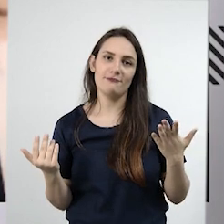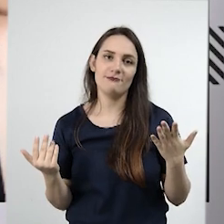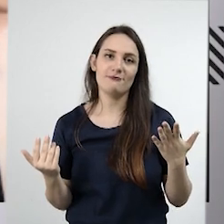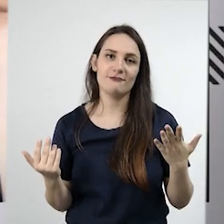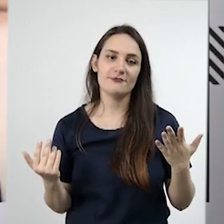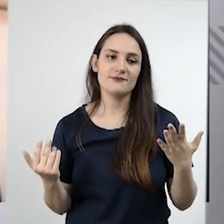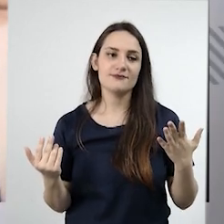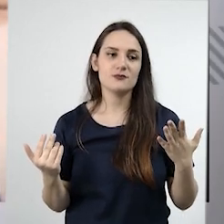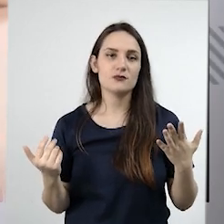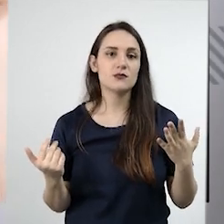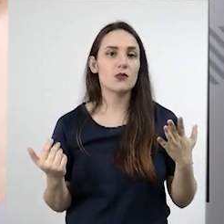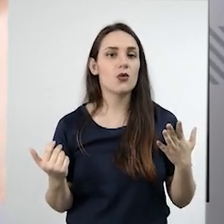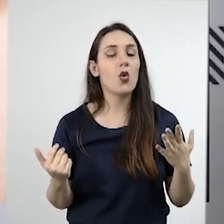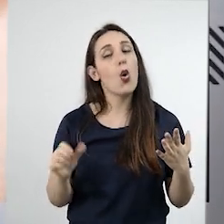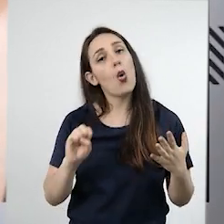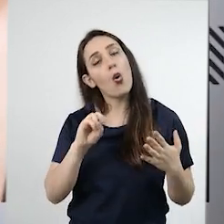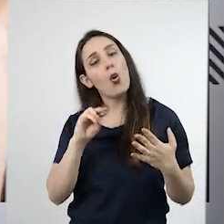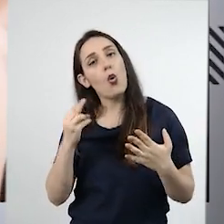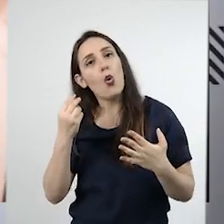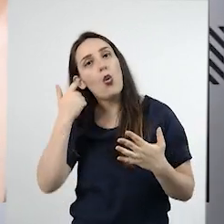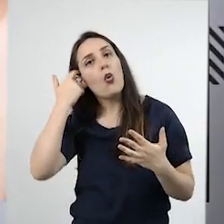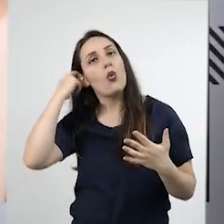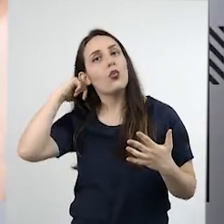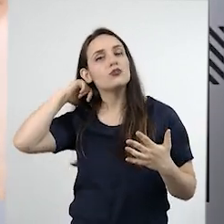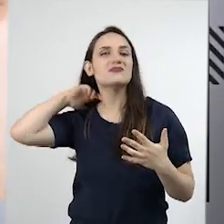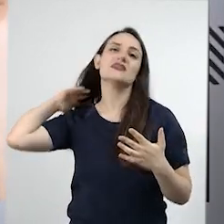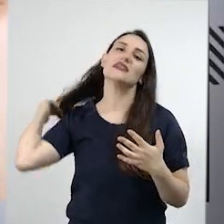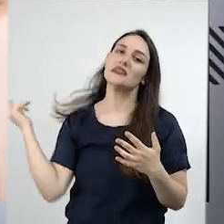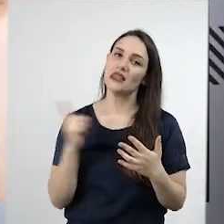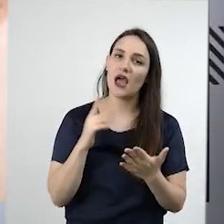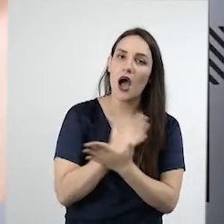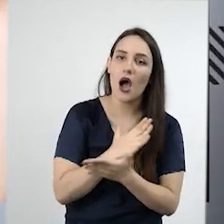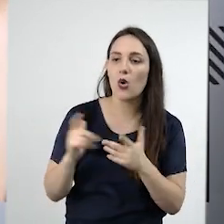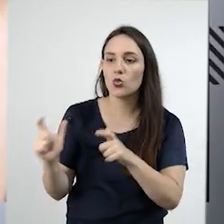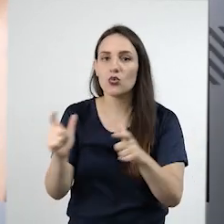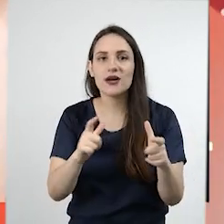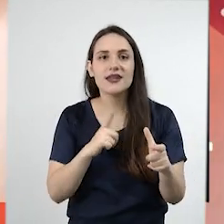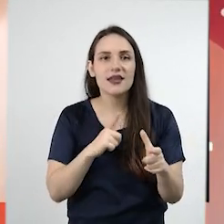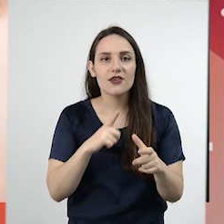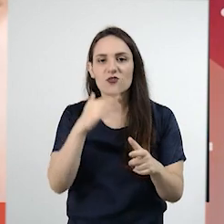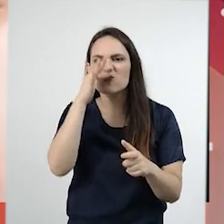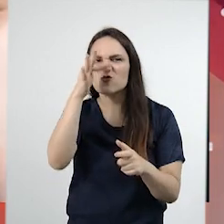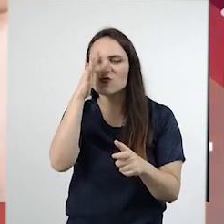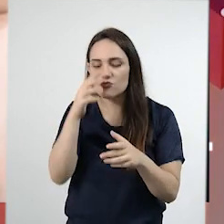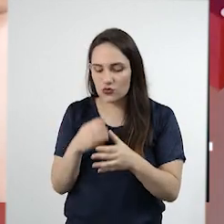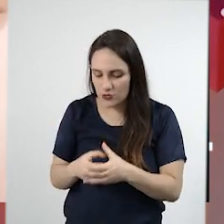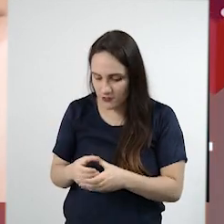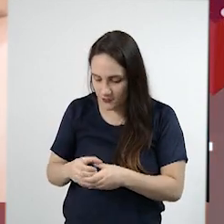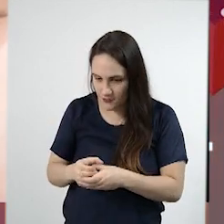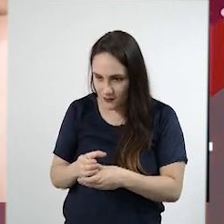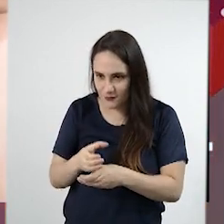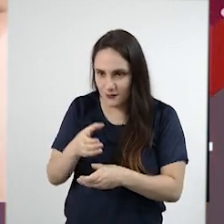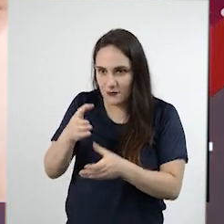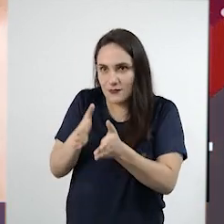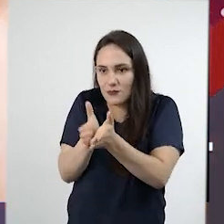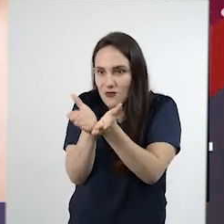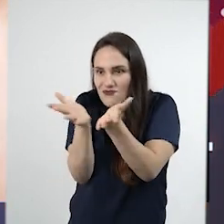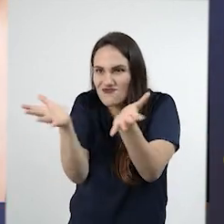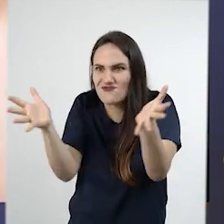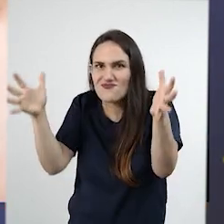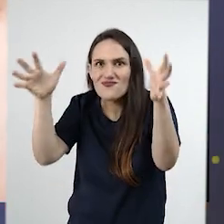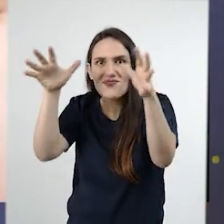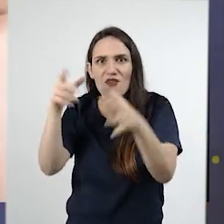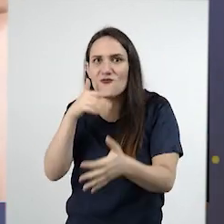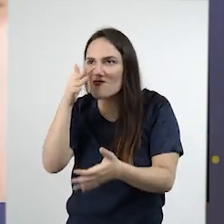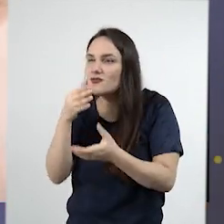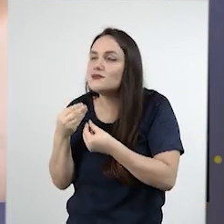locais que você compra buquês, você faz as suas encomendas e a pessoa entrega, mesmo você estando em